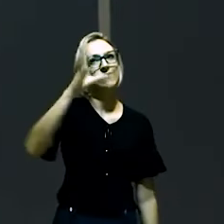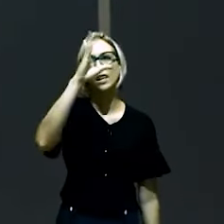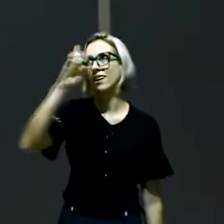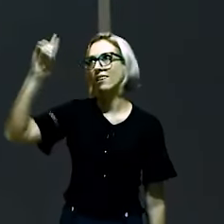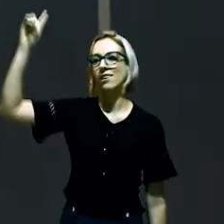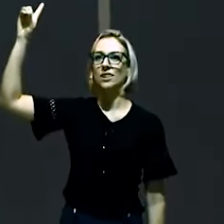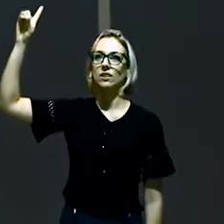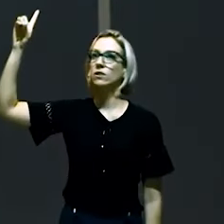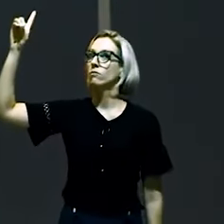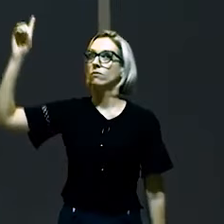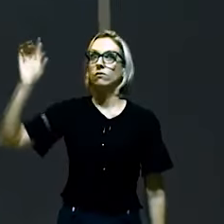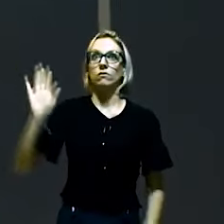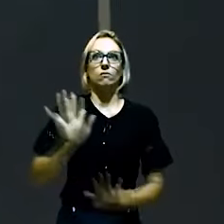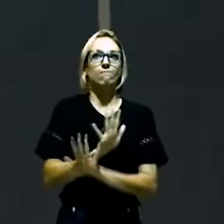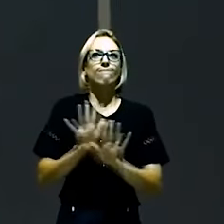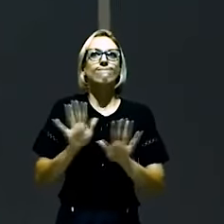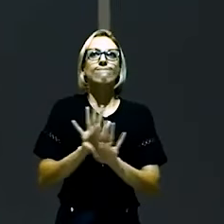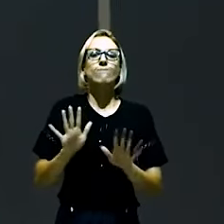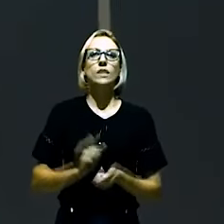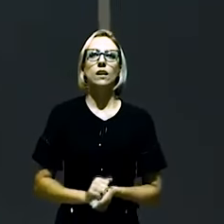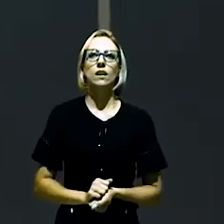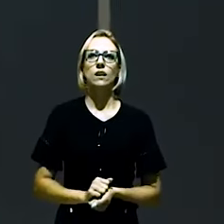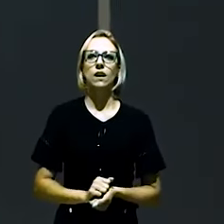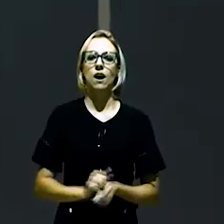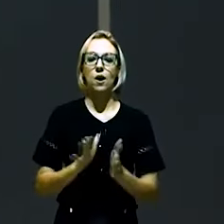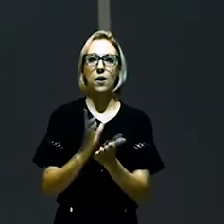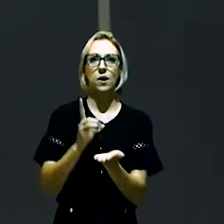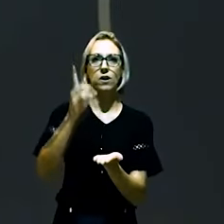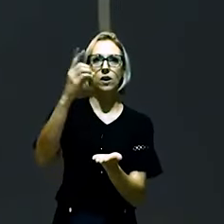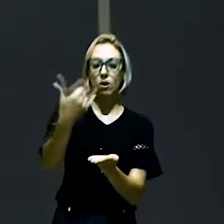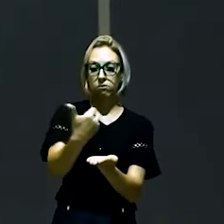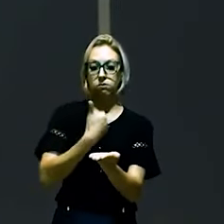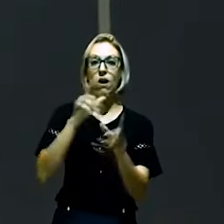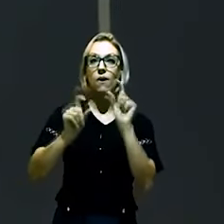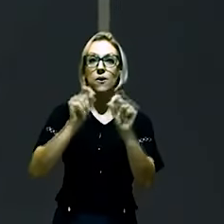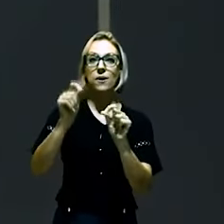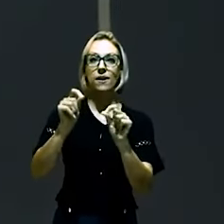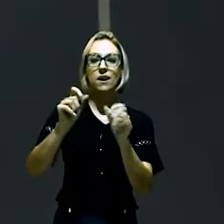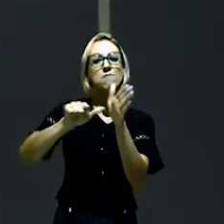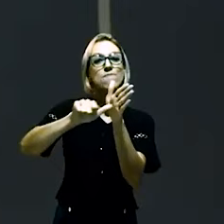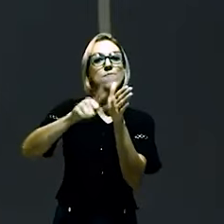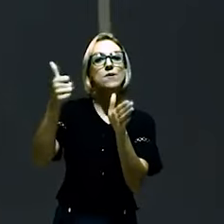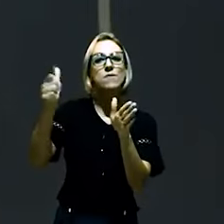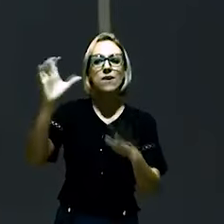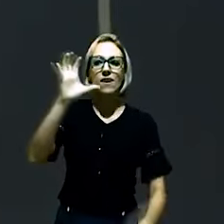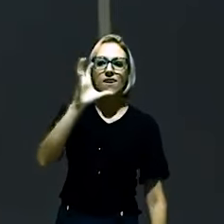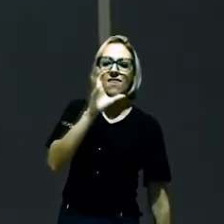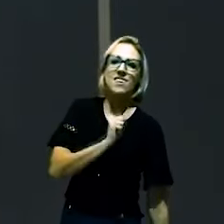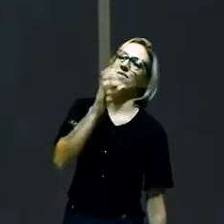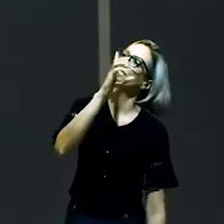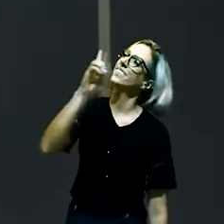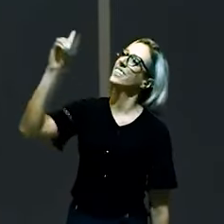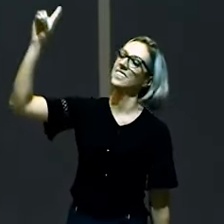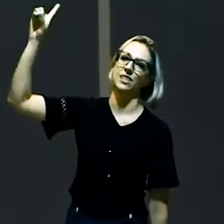Que a Bíblia diz que nós devemos amar o Senhor de todo o coração, de toda a alma, com todas